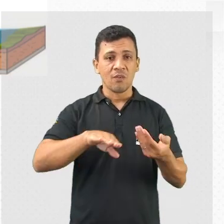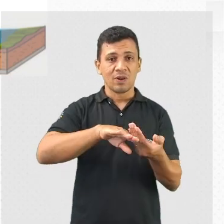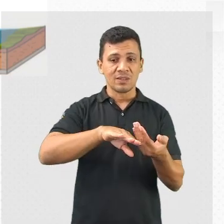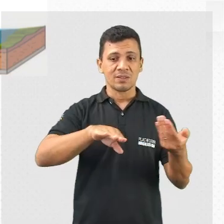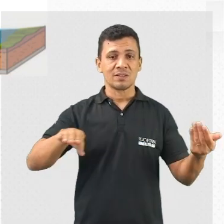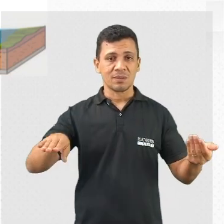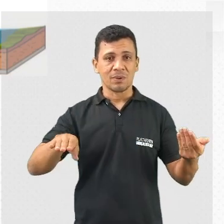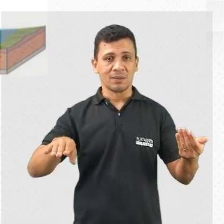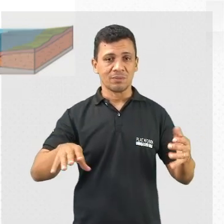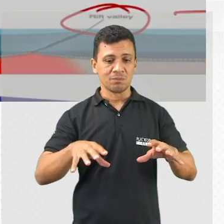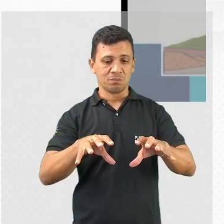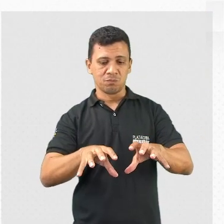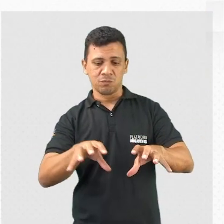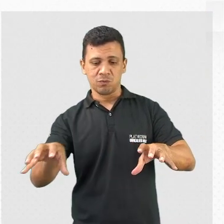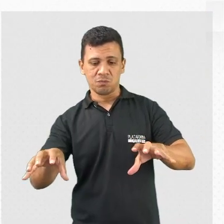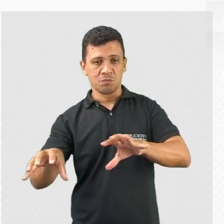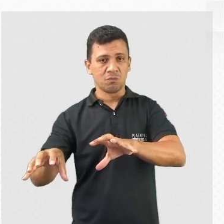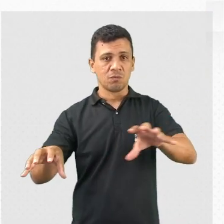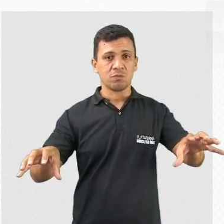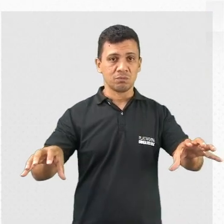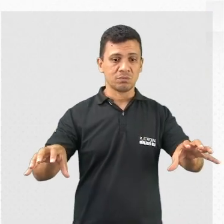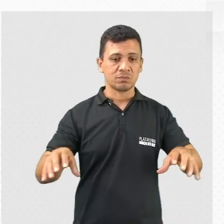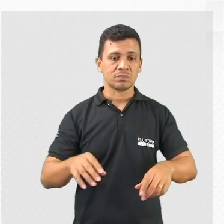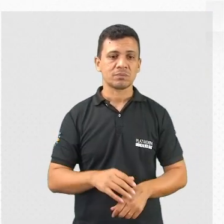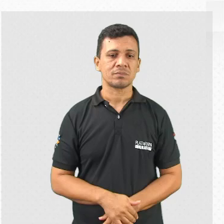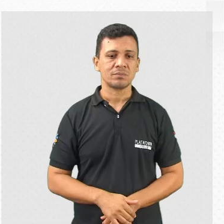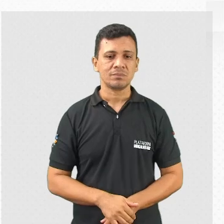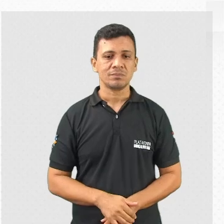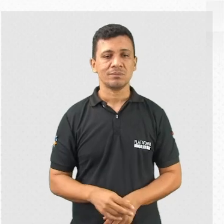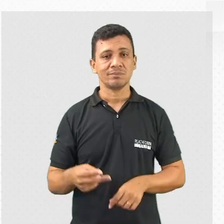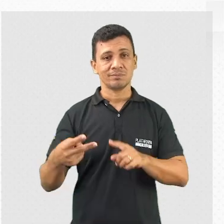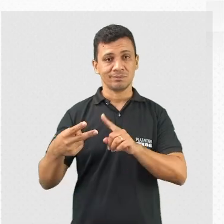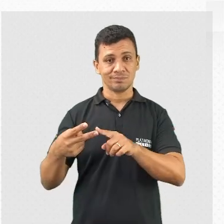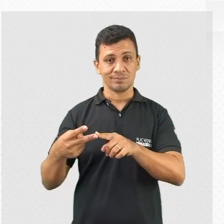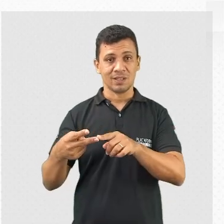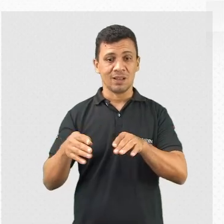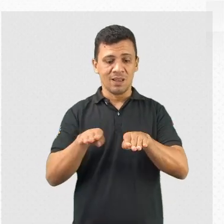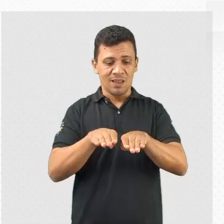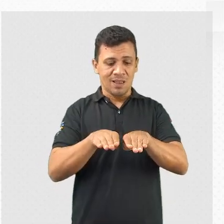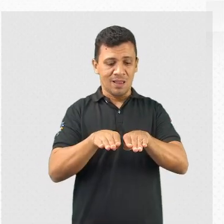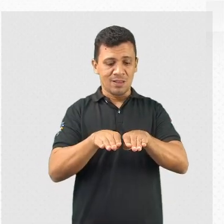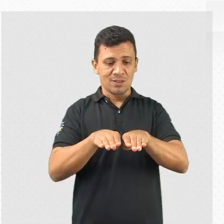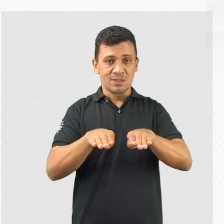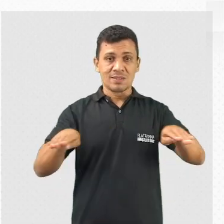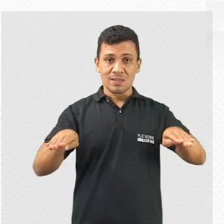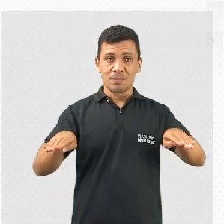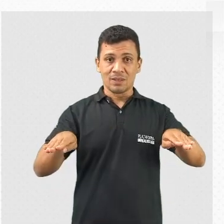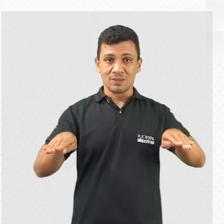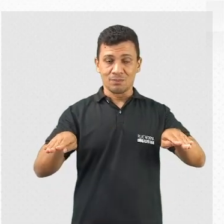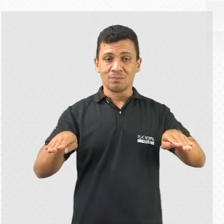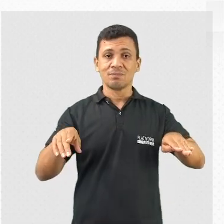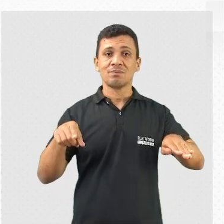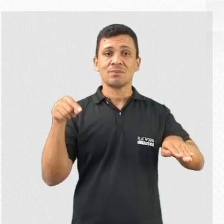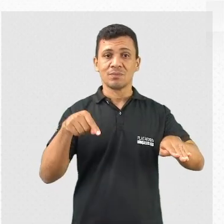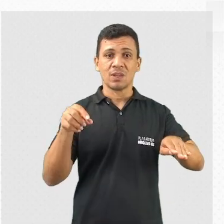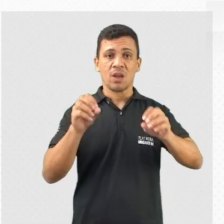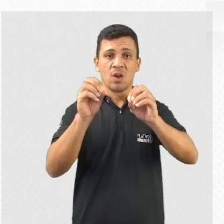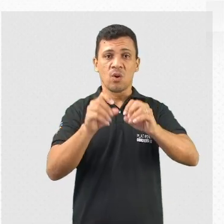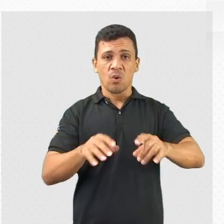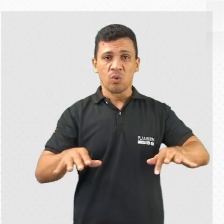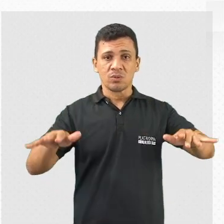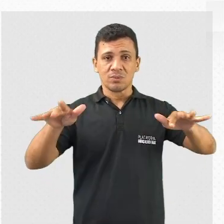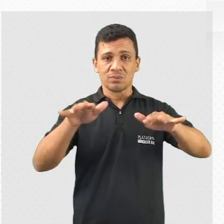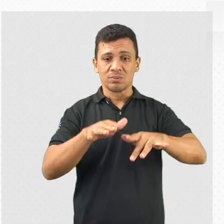separando de uma região de outra, tá? Então, nos limites divergentes, a separação das placas oceânicas dá origem